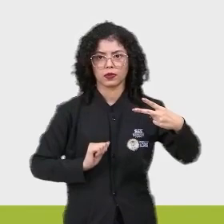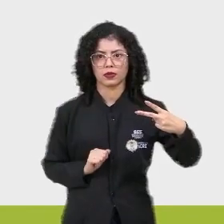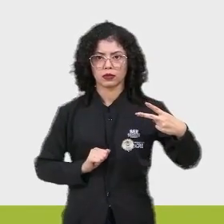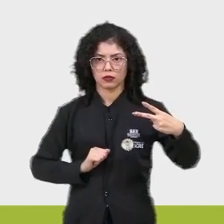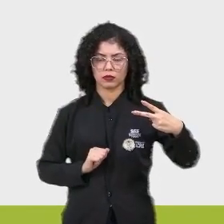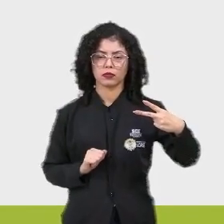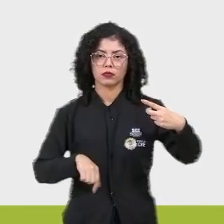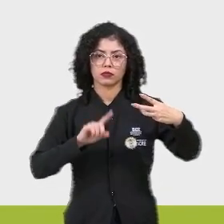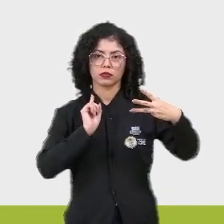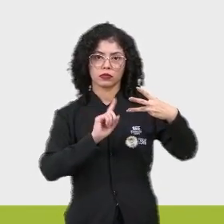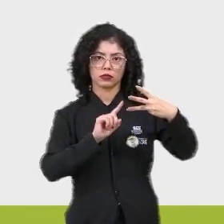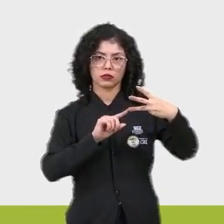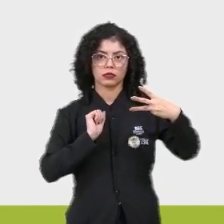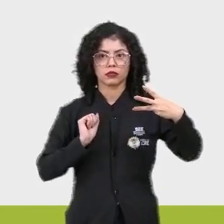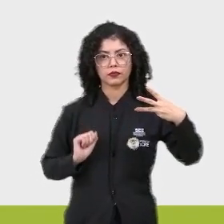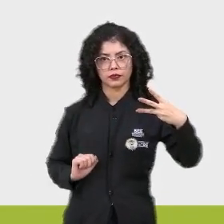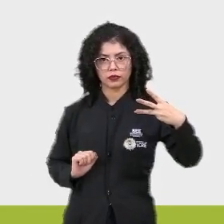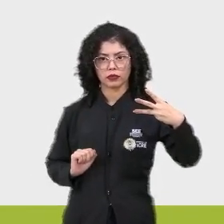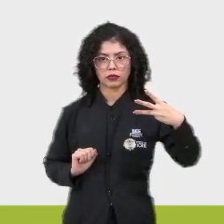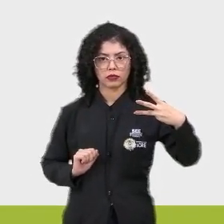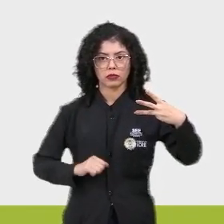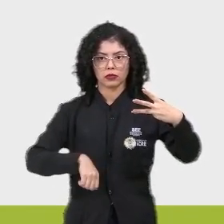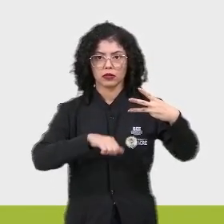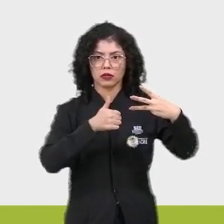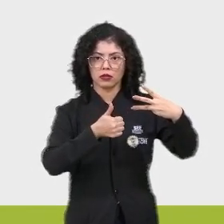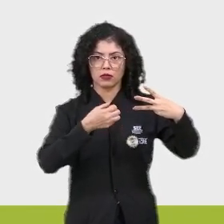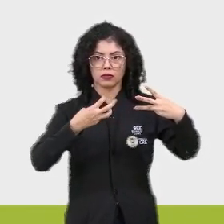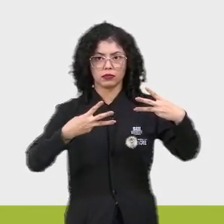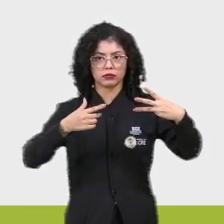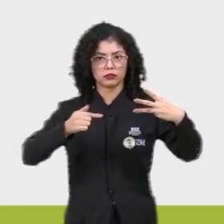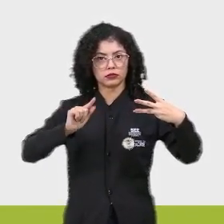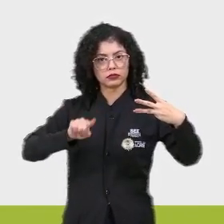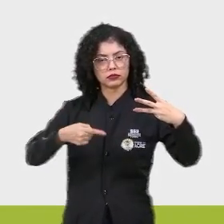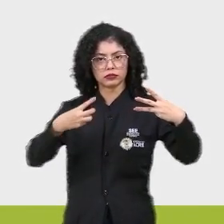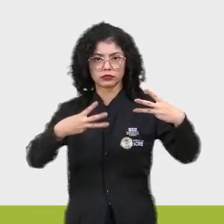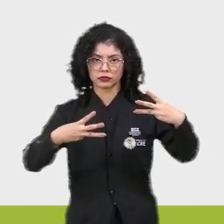87,62. E bário possui uma massa de